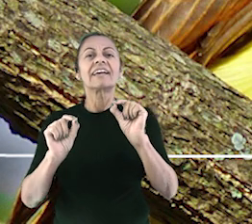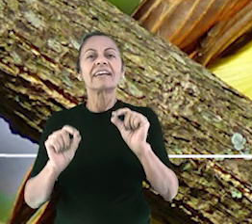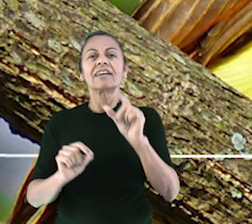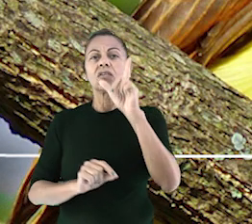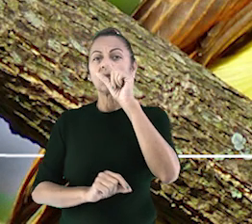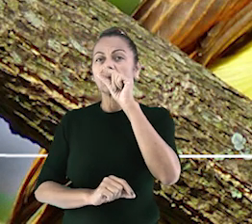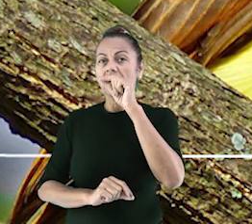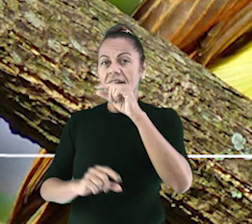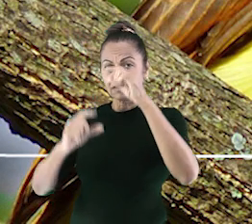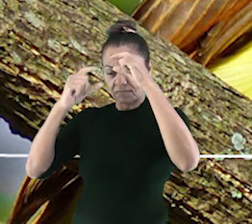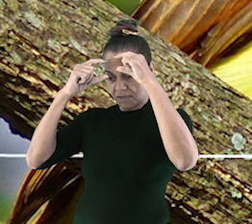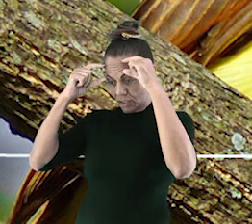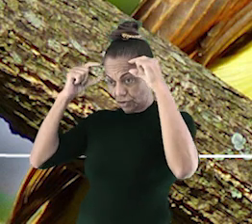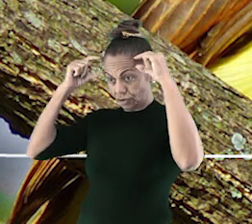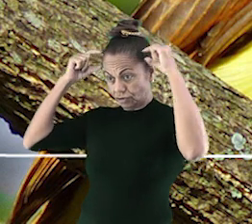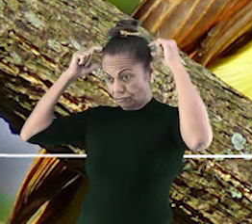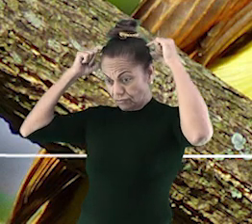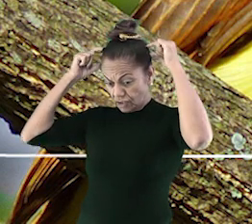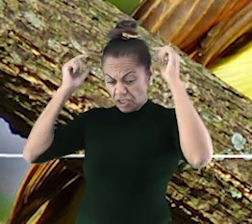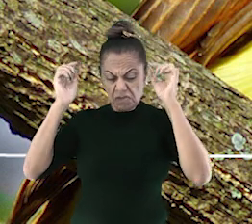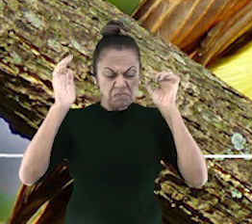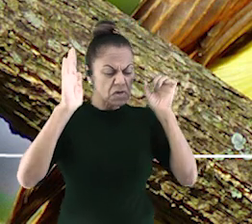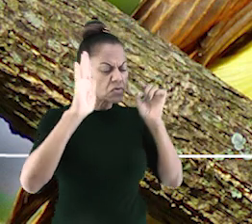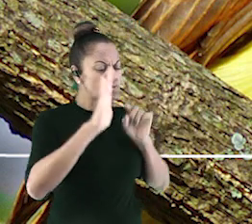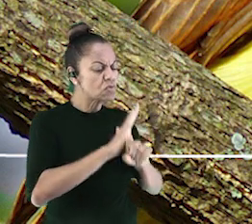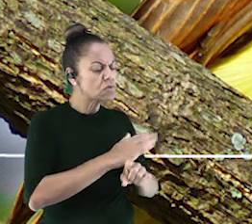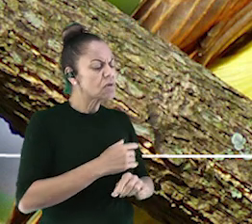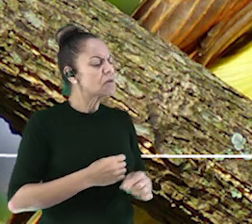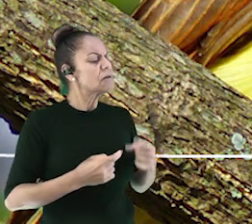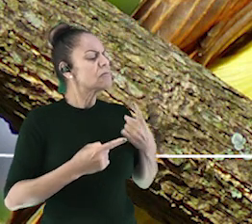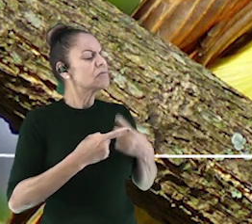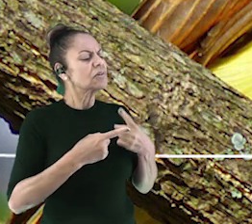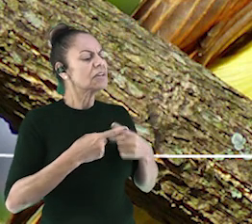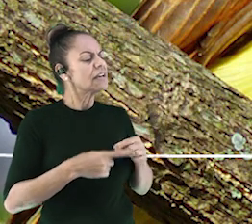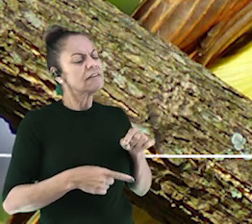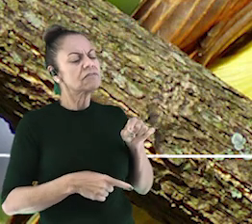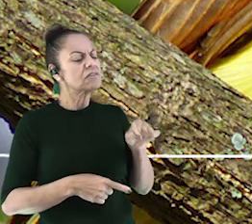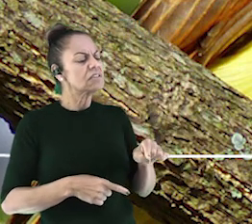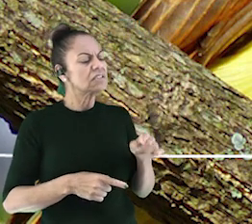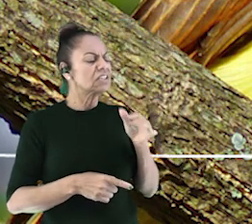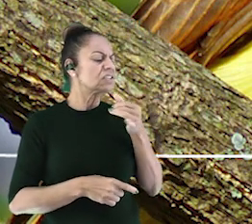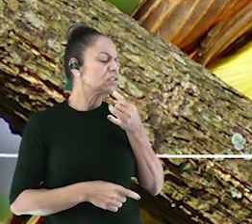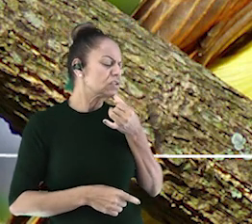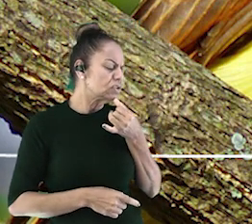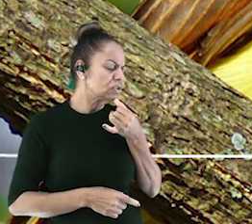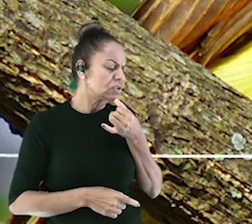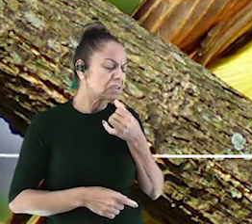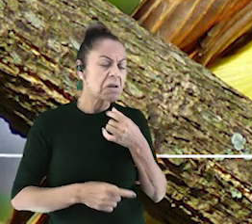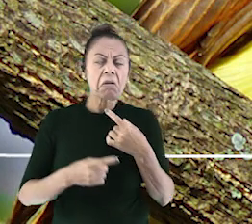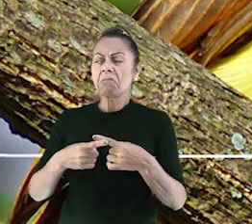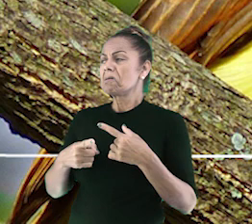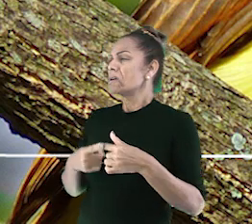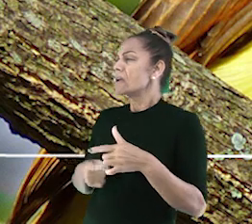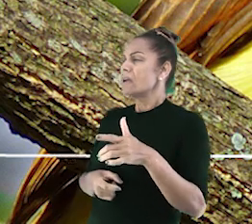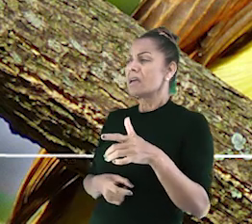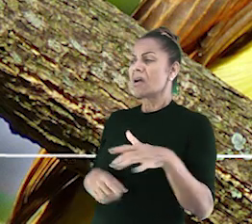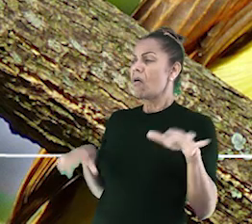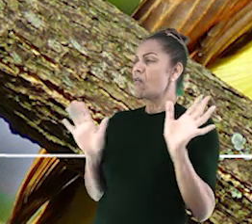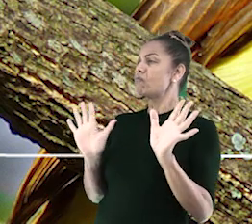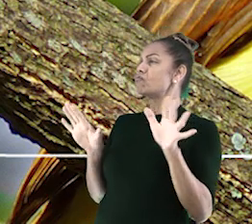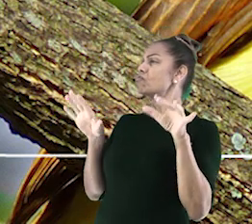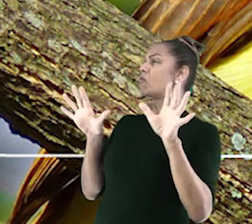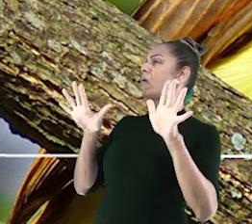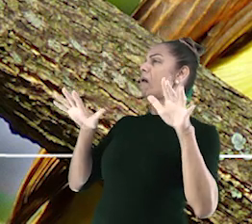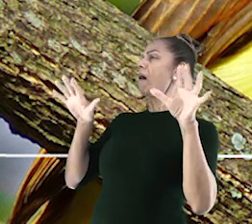falou: por que está tão triste, passarinho? E o passarinho respondeu: é porque